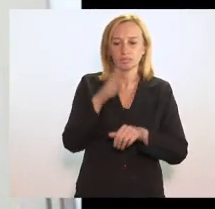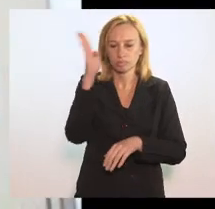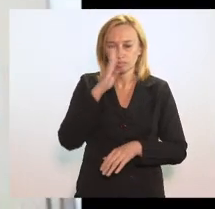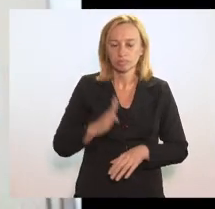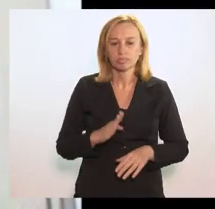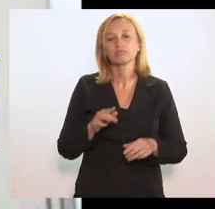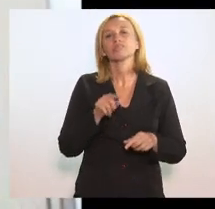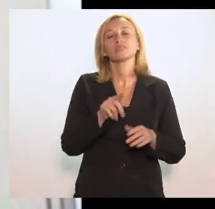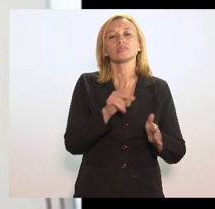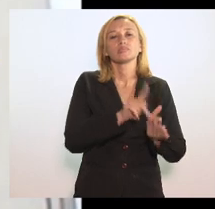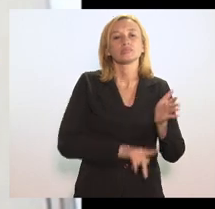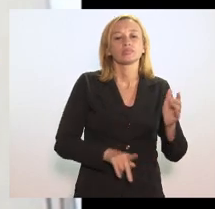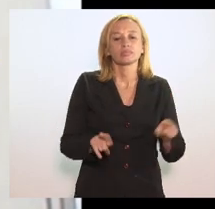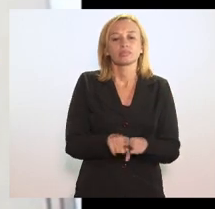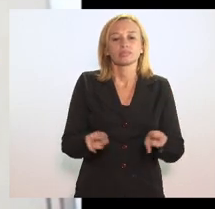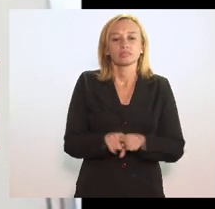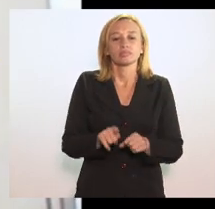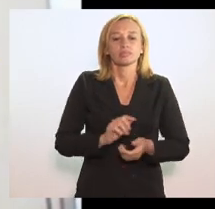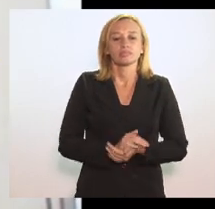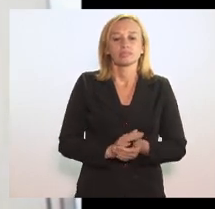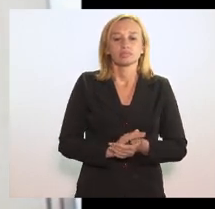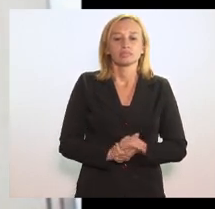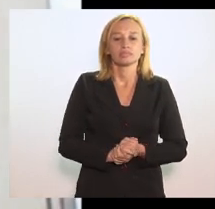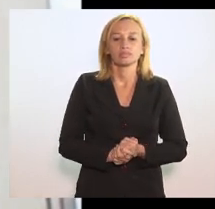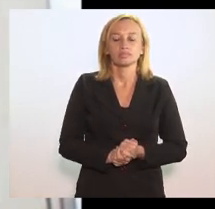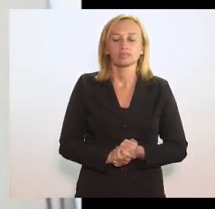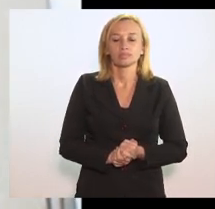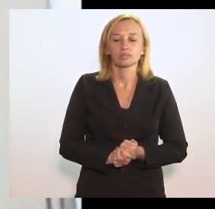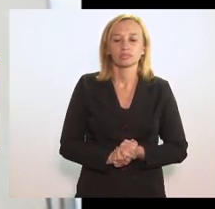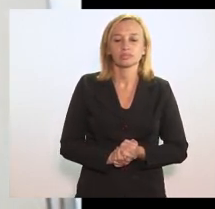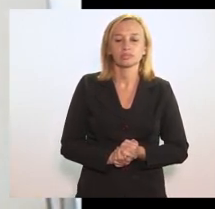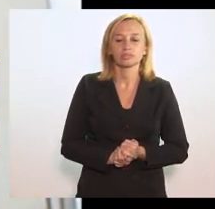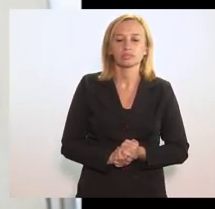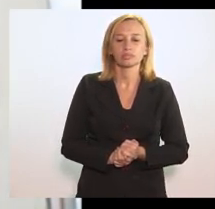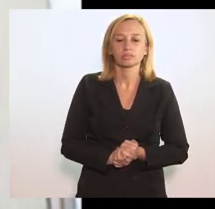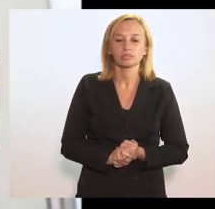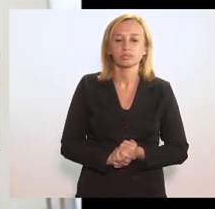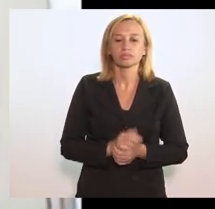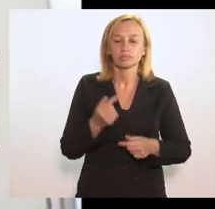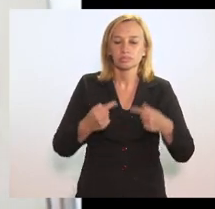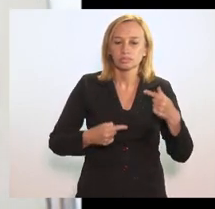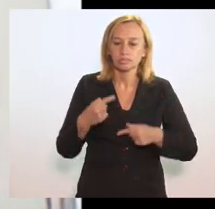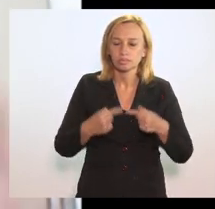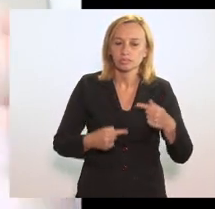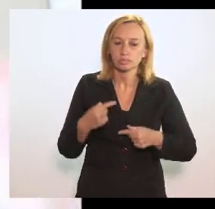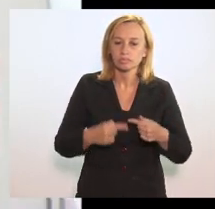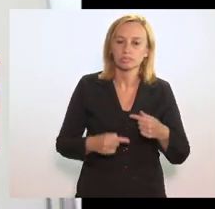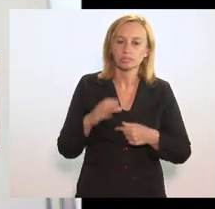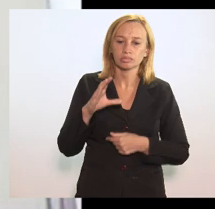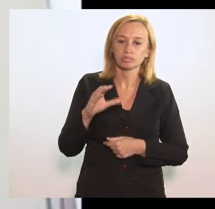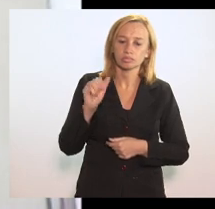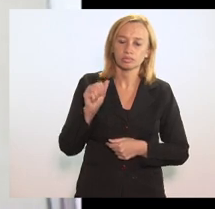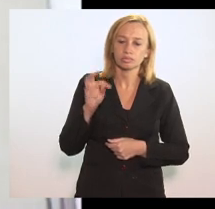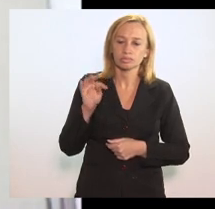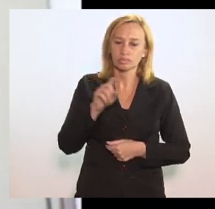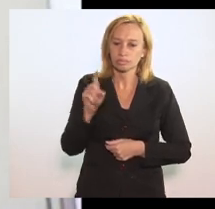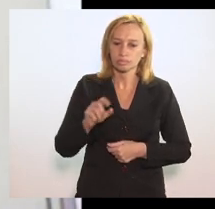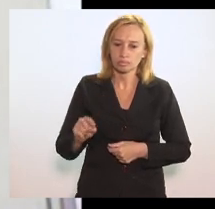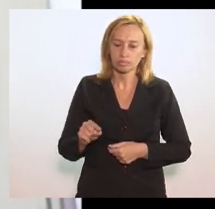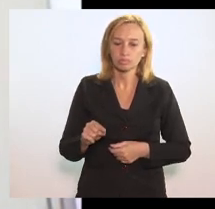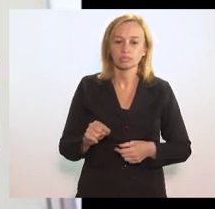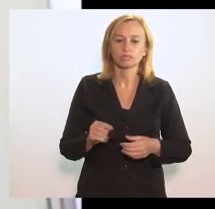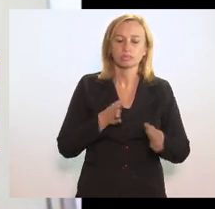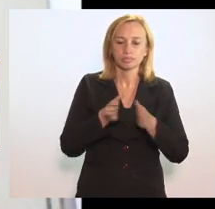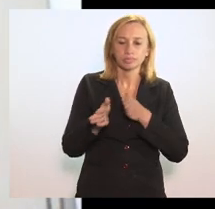esse projeto visa medidas concretas como, né, uma política de afixação de cartazes, de acesso a